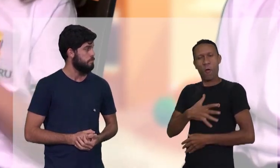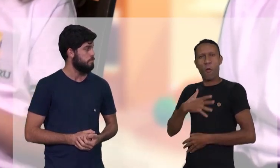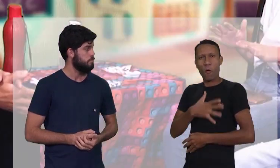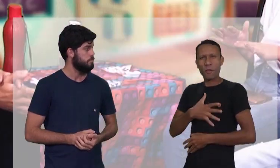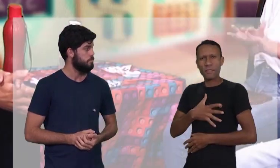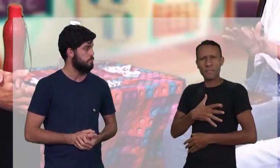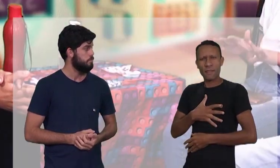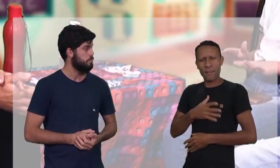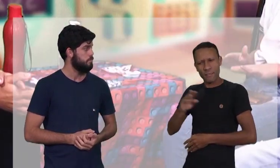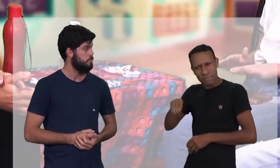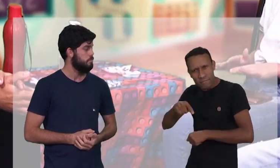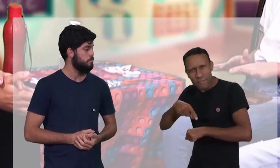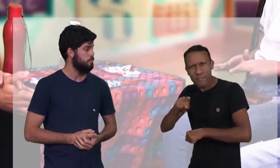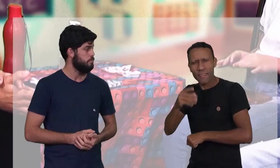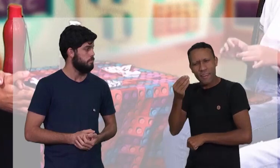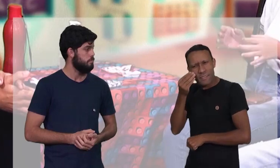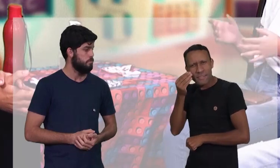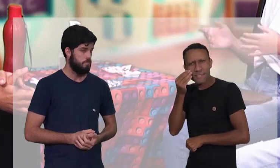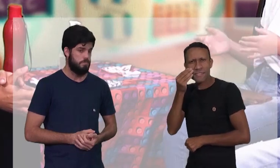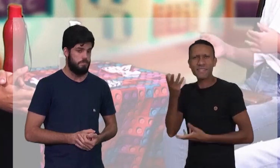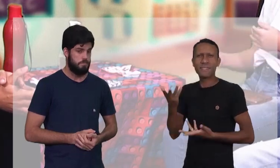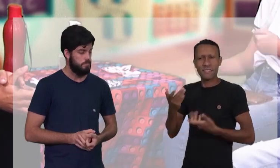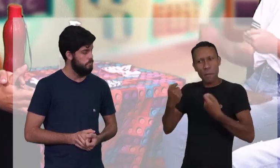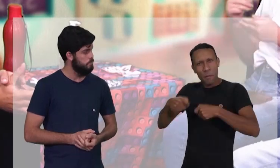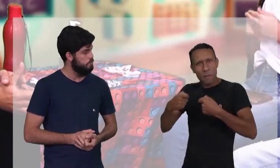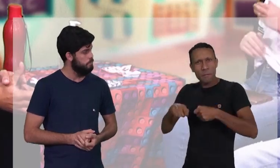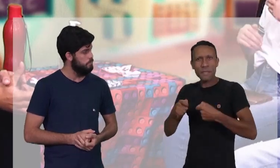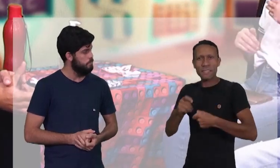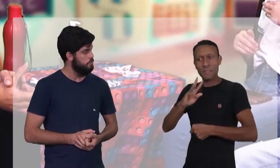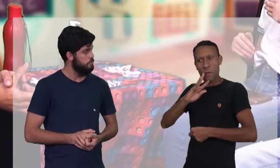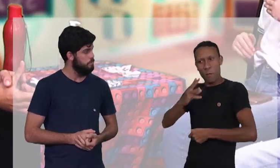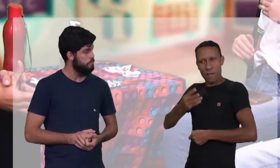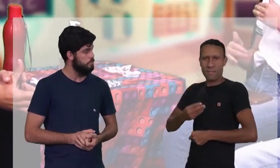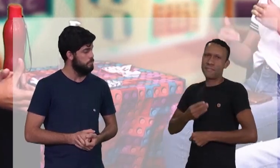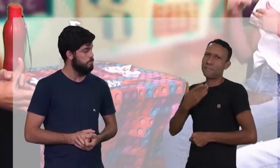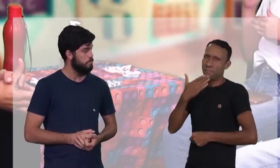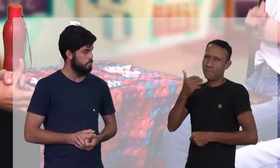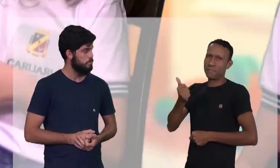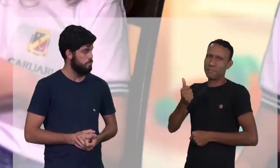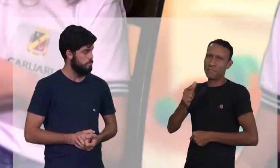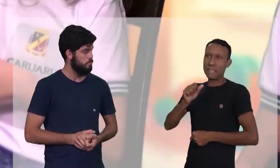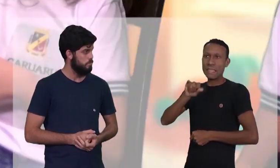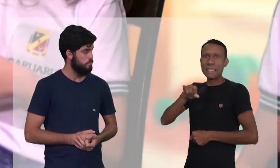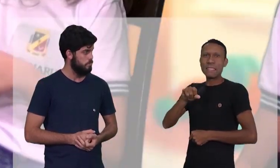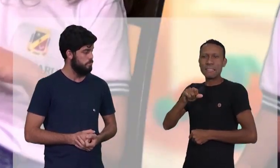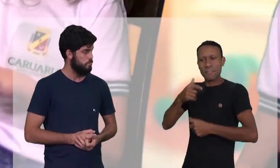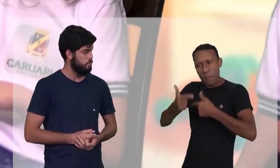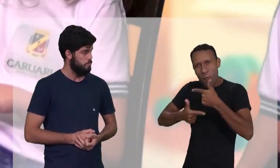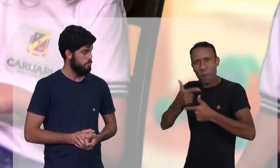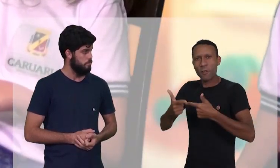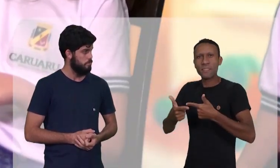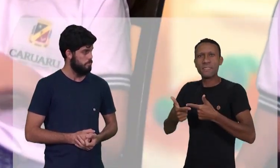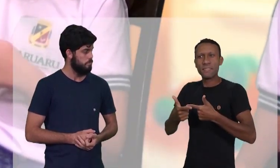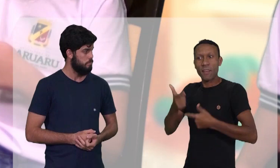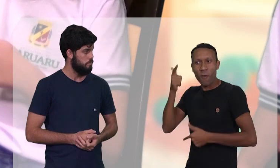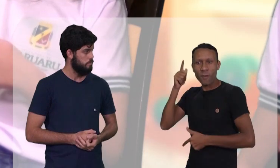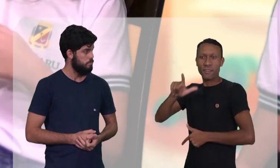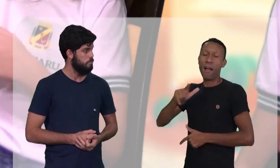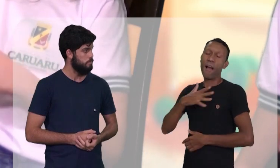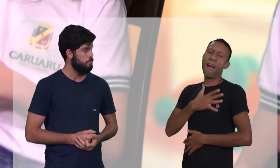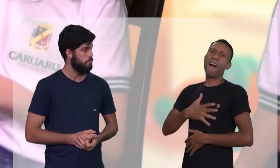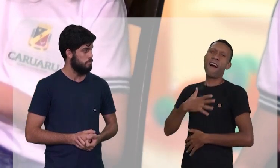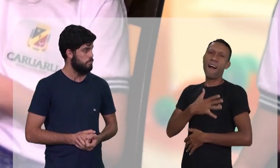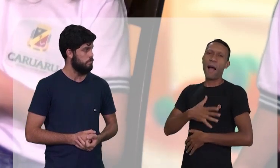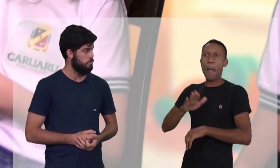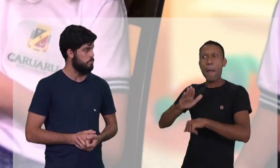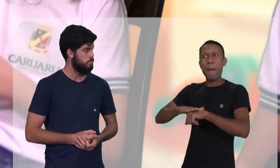menos nem tentar fazer nada, você não vai estar se conhecendo. Se você tentar fazer isso e acabar gostando, vai ser mais